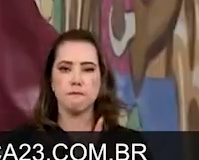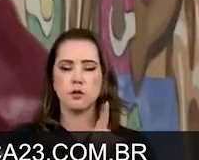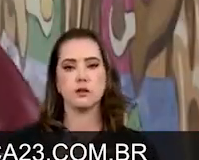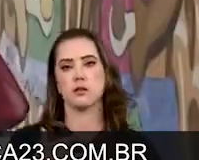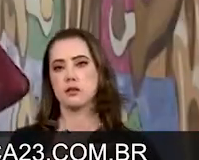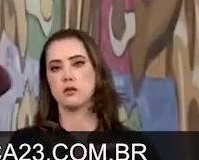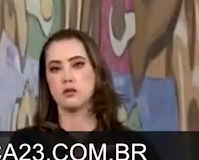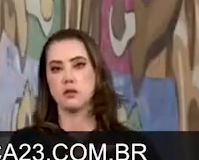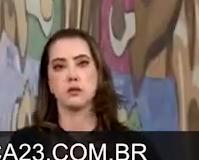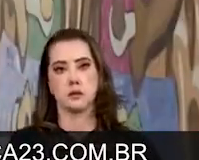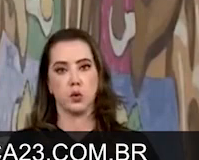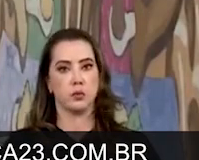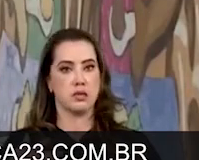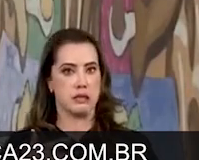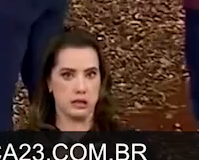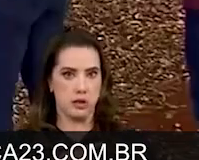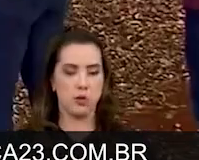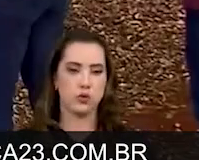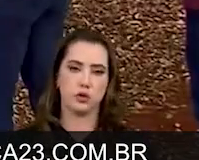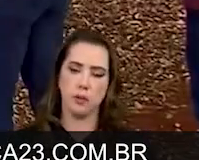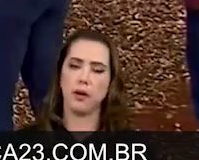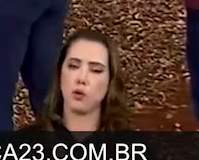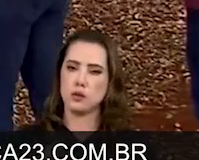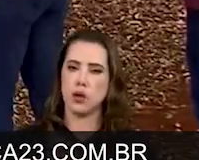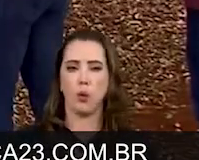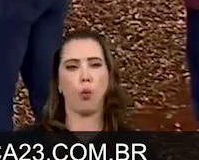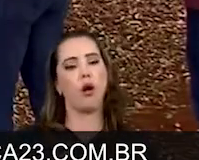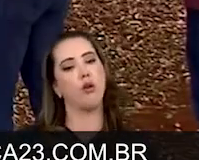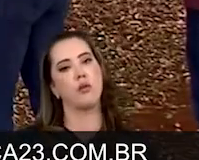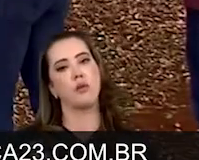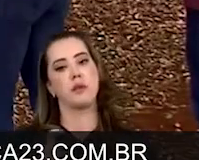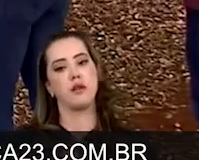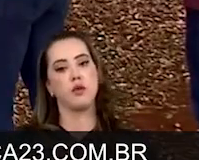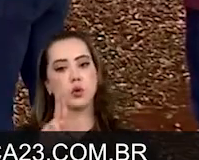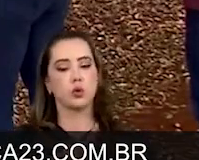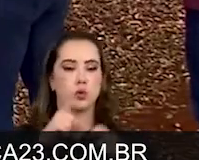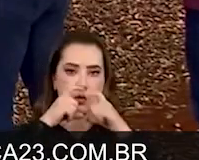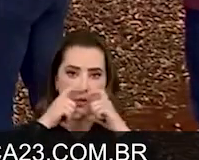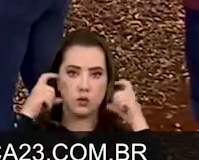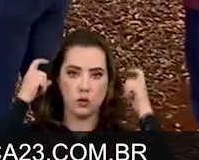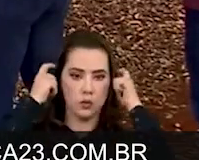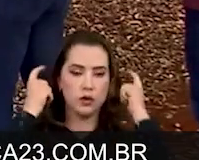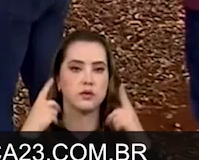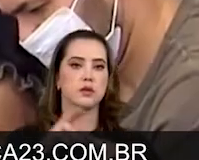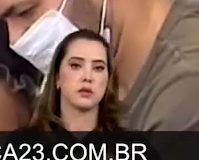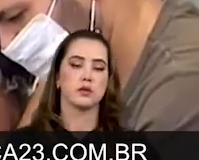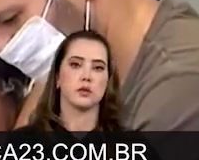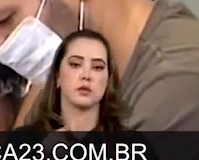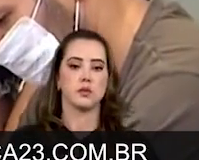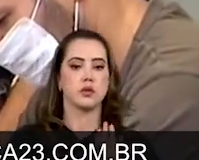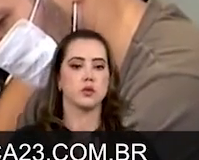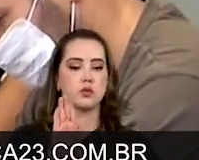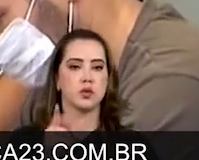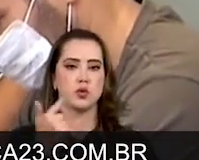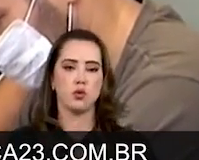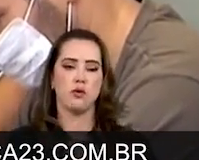do Ministério da Saúde também fez essa mesma recomendação para a volta do uso de máscaras, por conta da alta